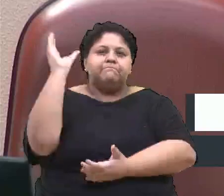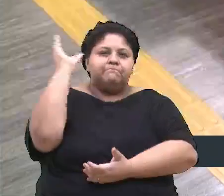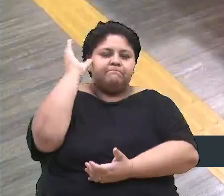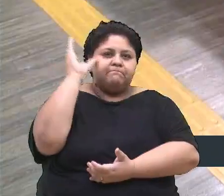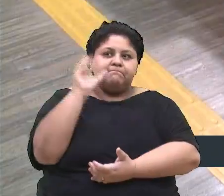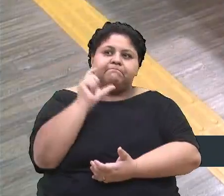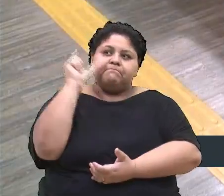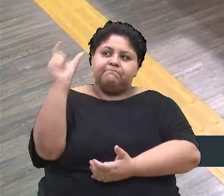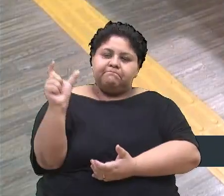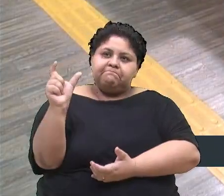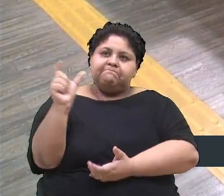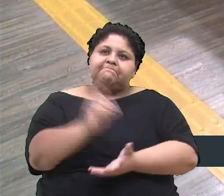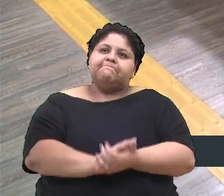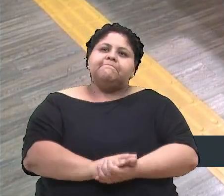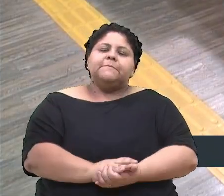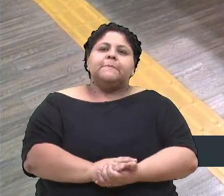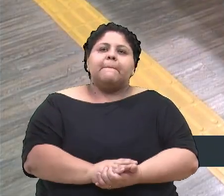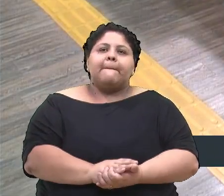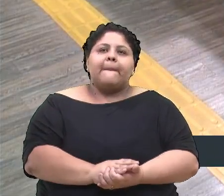palavra para declarar voto.